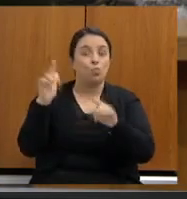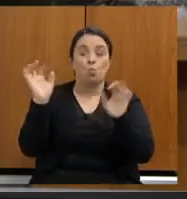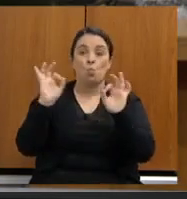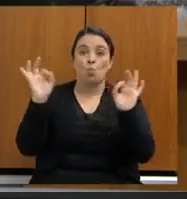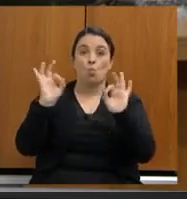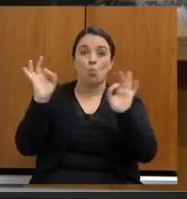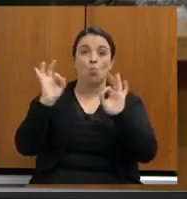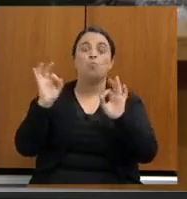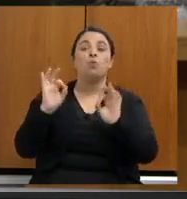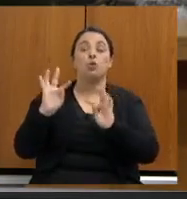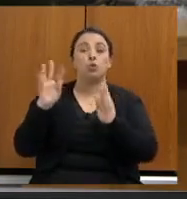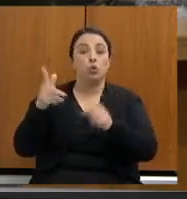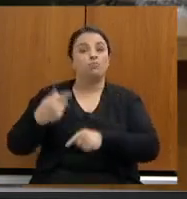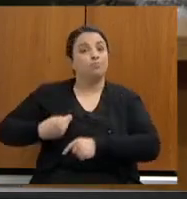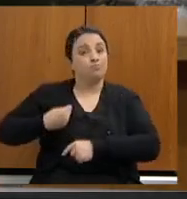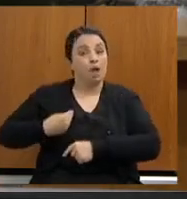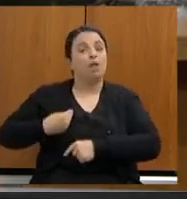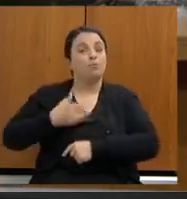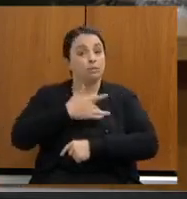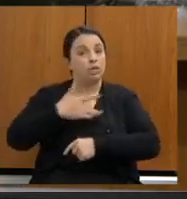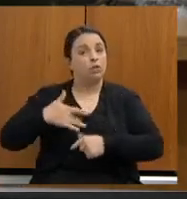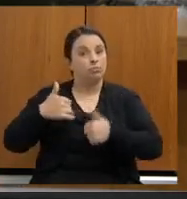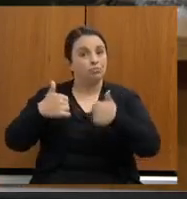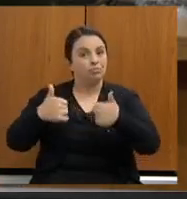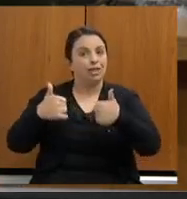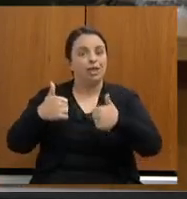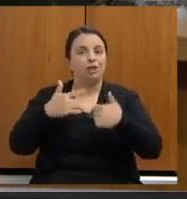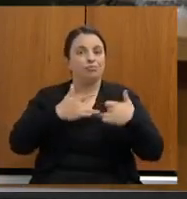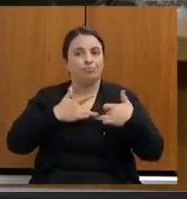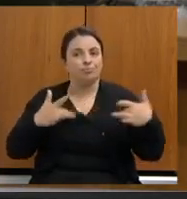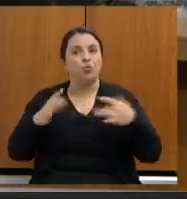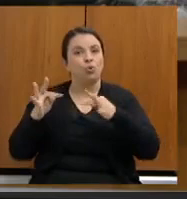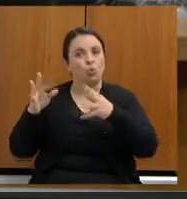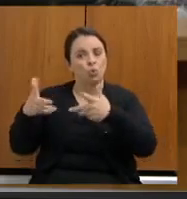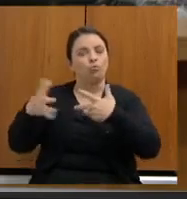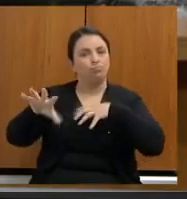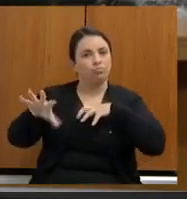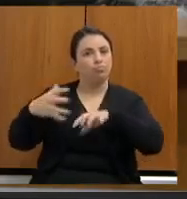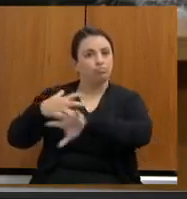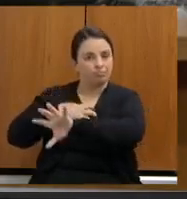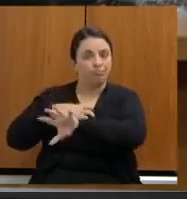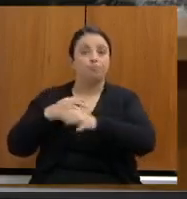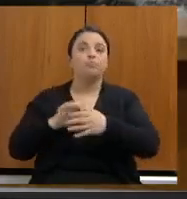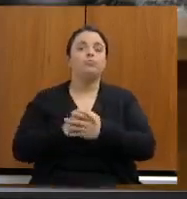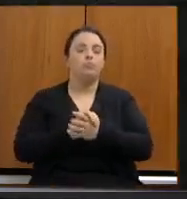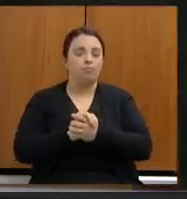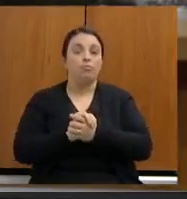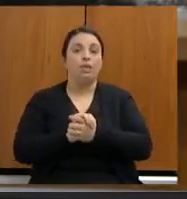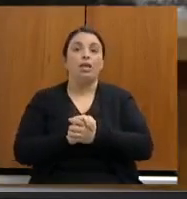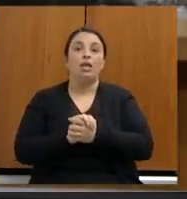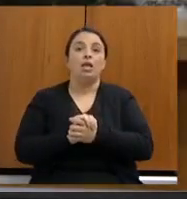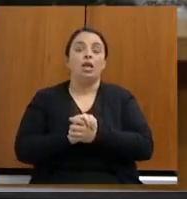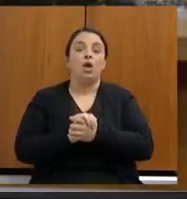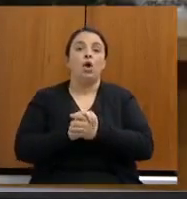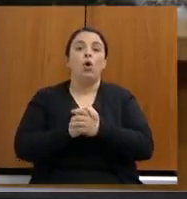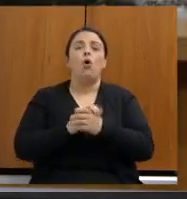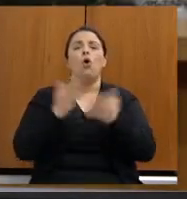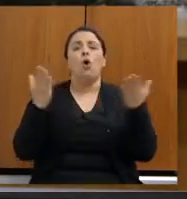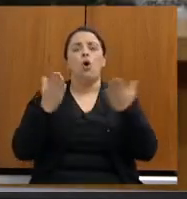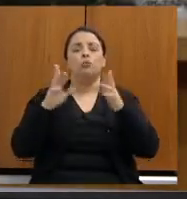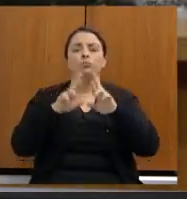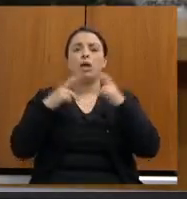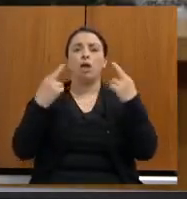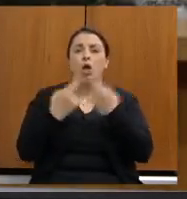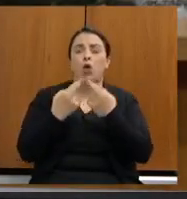solidarizar com todos eles e o assunto da pauta Ele É principalmente voltado às ações da pandemia